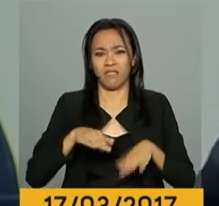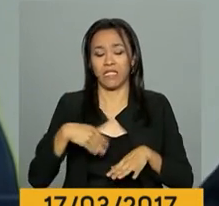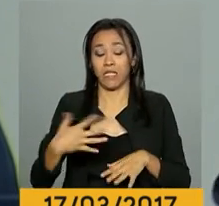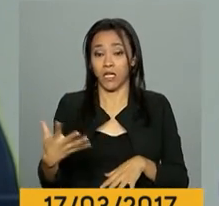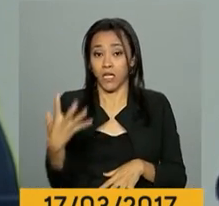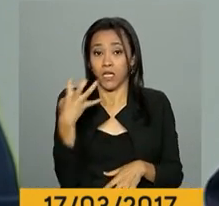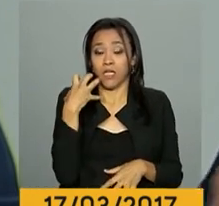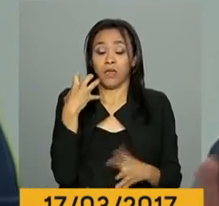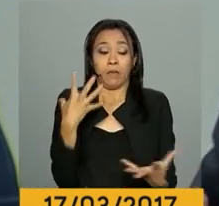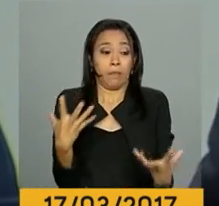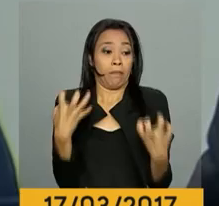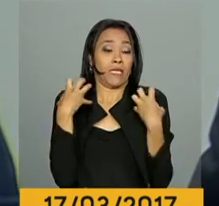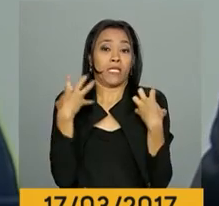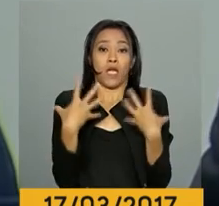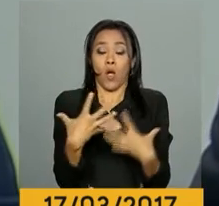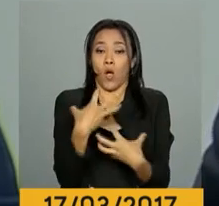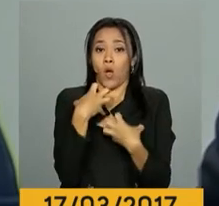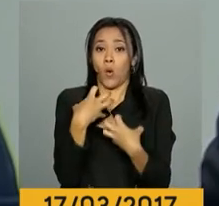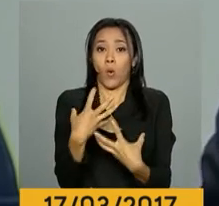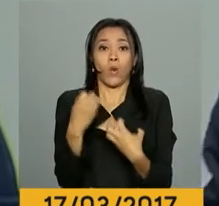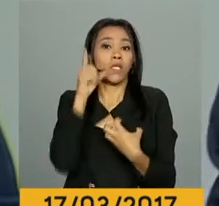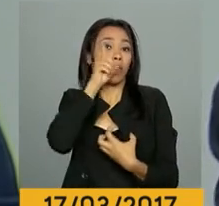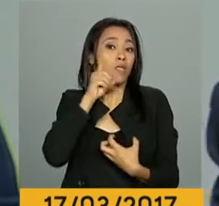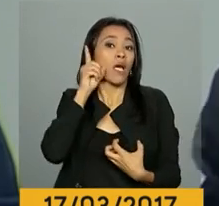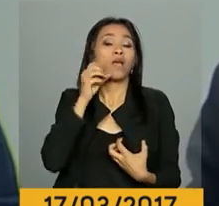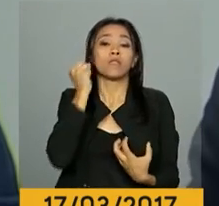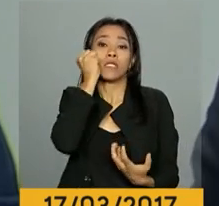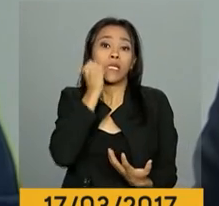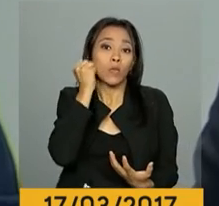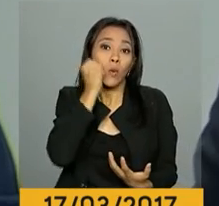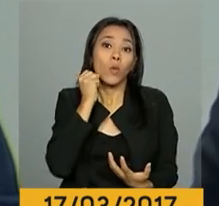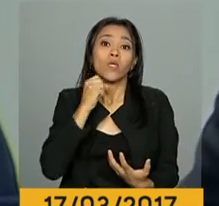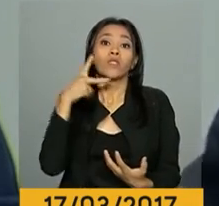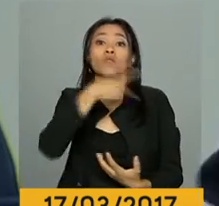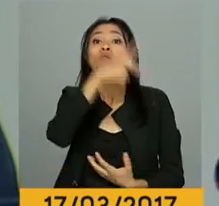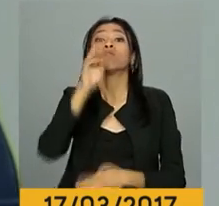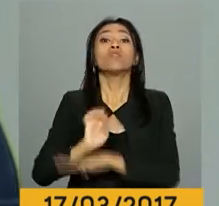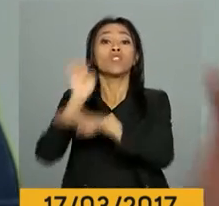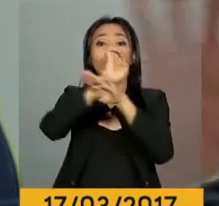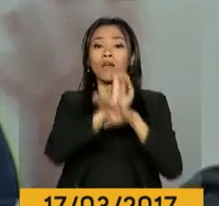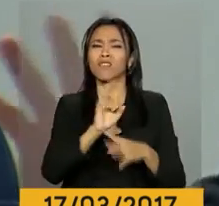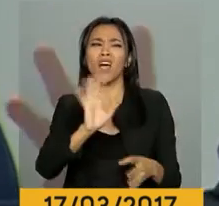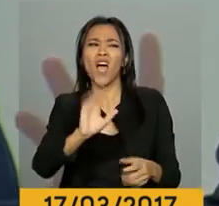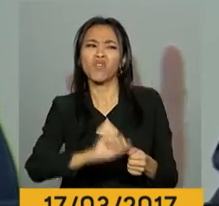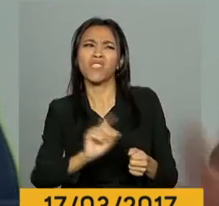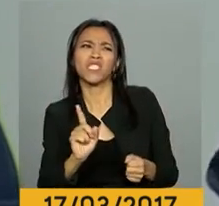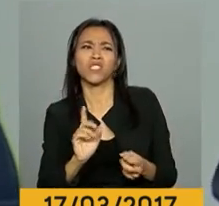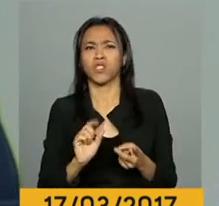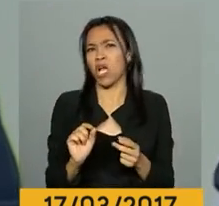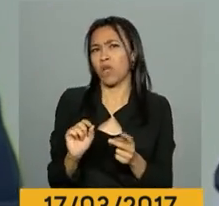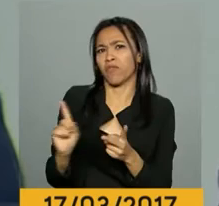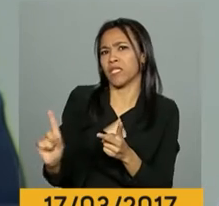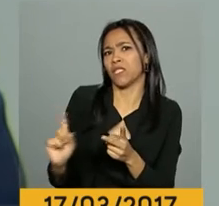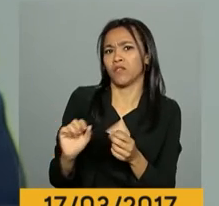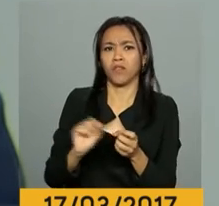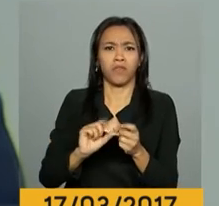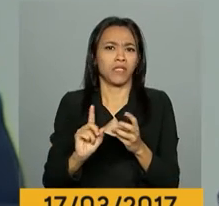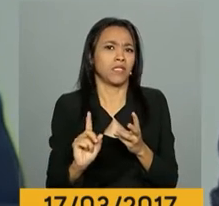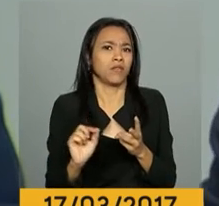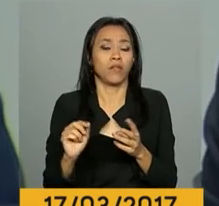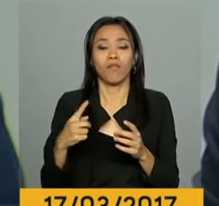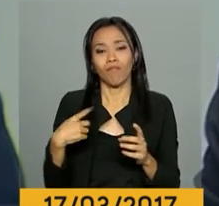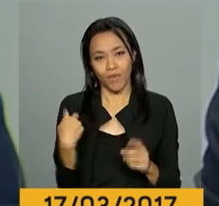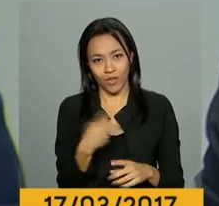pressões naturais, né, sobre deputados, senadores, das localidades. Não, não deixa fazer isso, não deixa fazer aquilo. Mas nós precisamos.